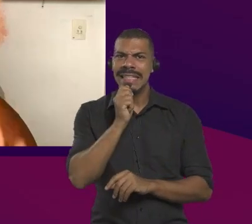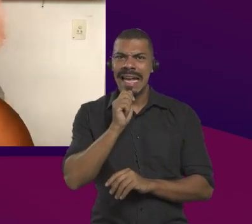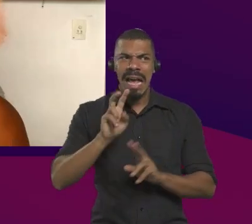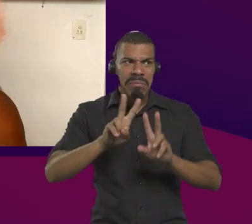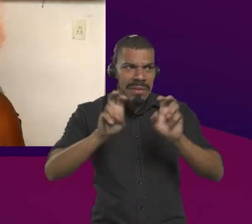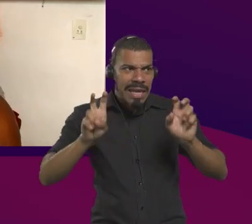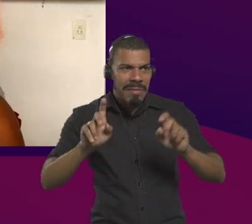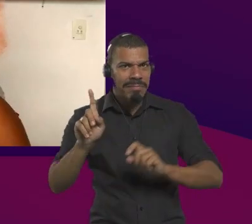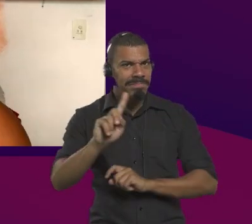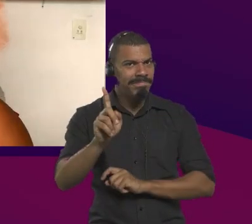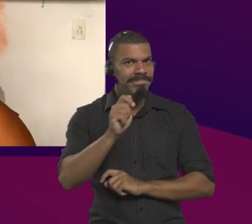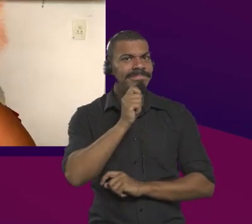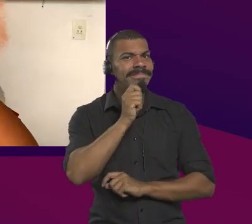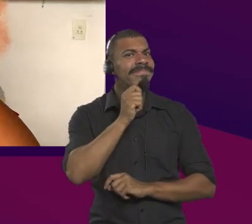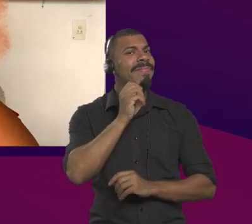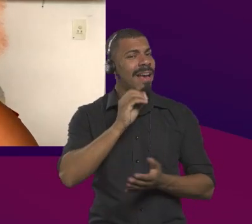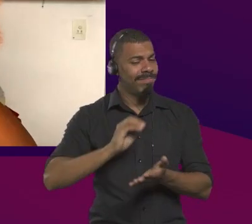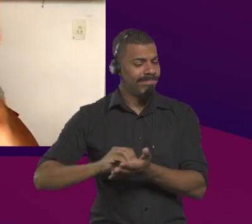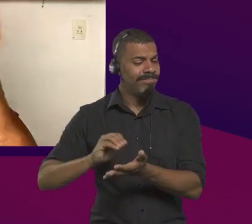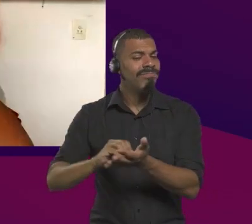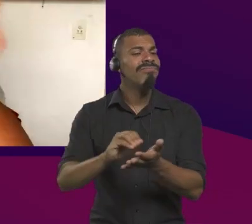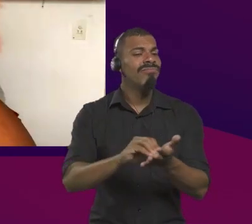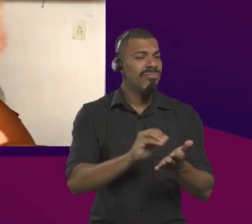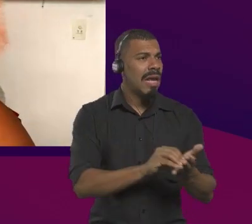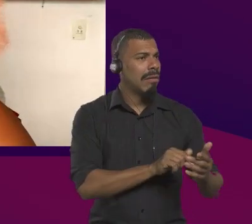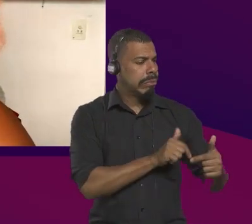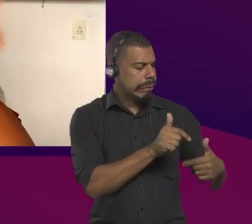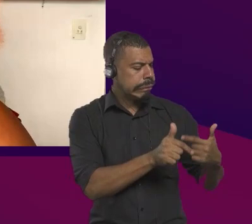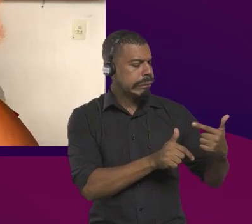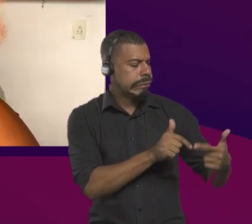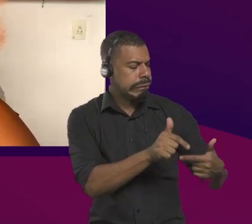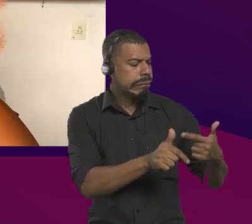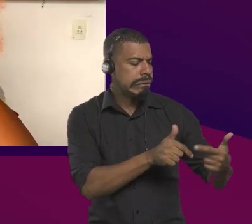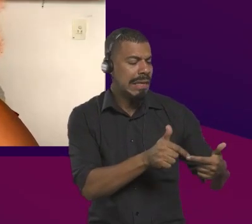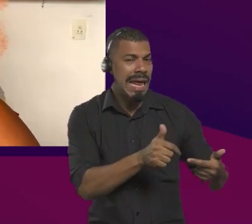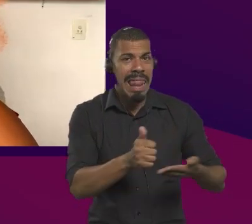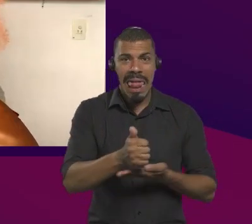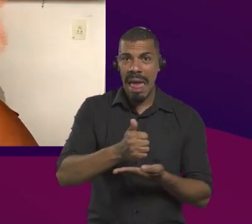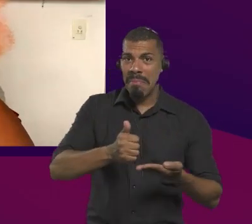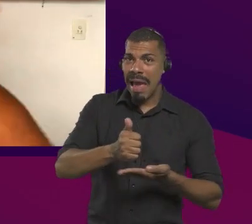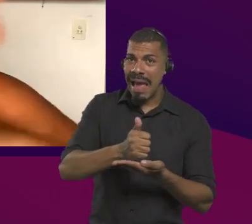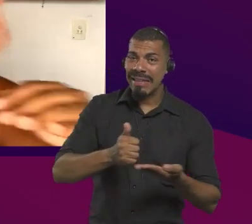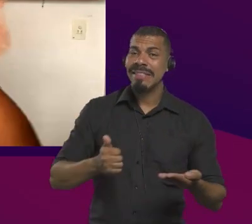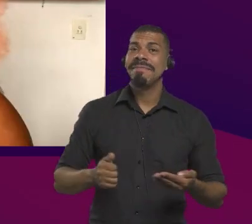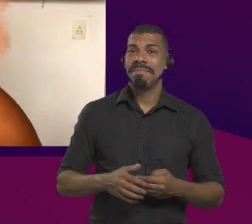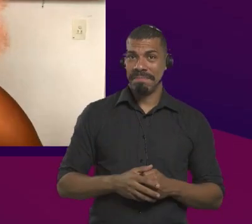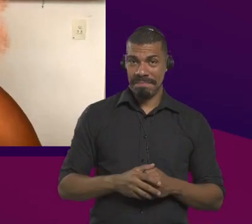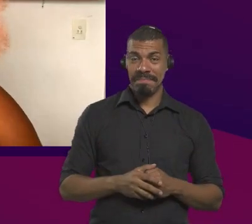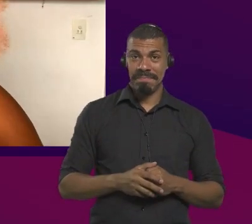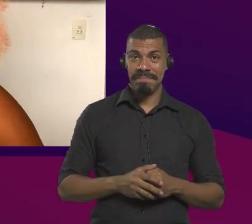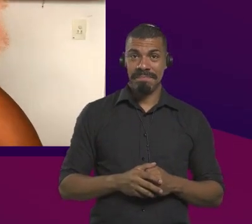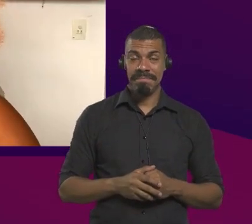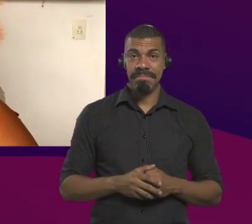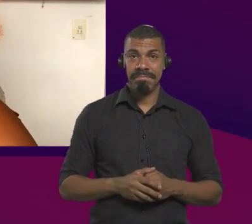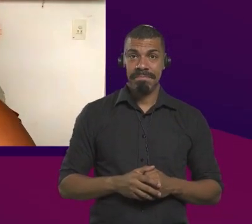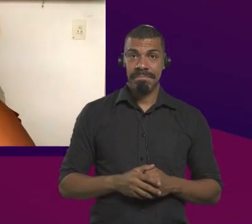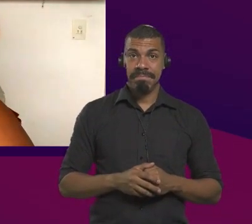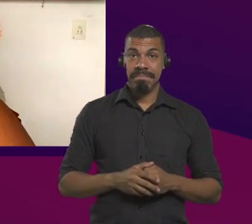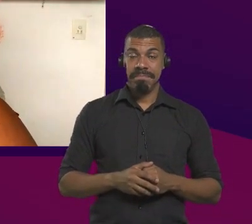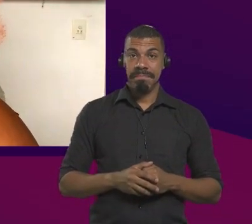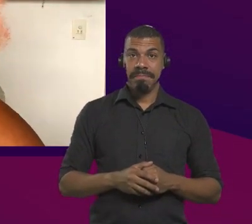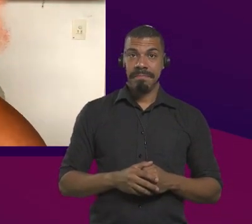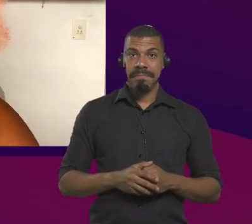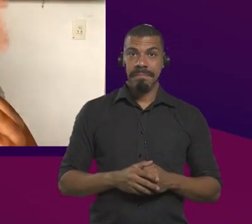isso, mas ainda tem muito trabalho para se fazer daqui de baixo ainda, de ir lá e conversa de base mesmo.